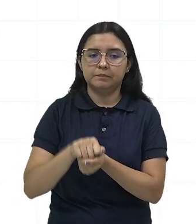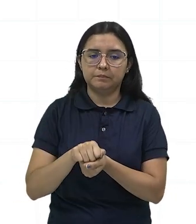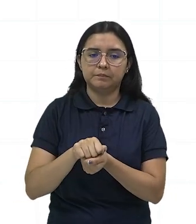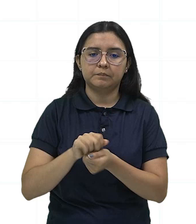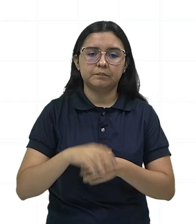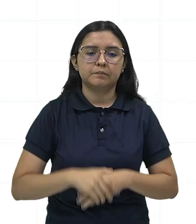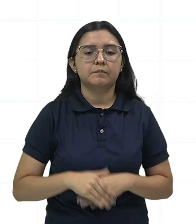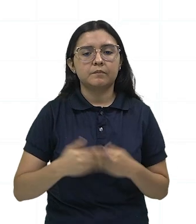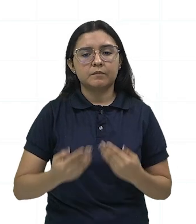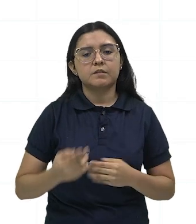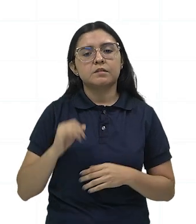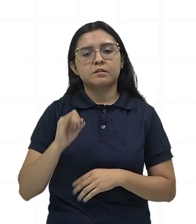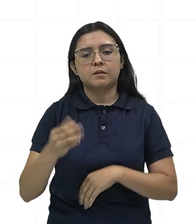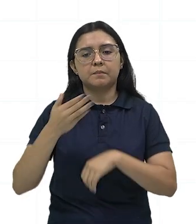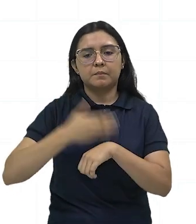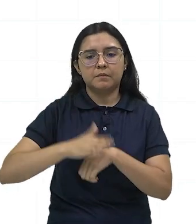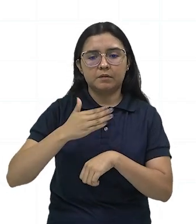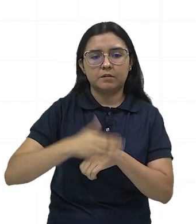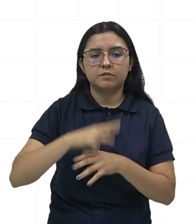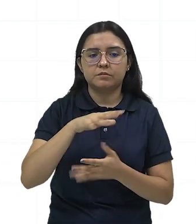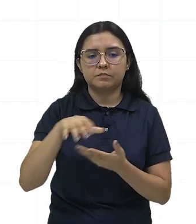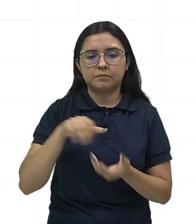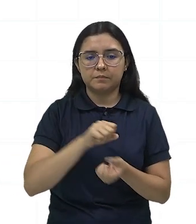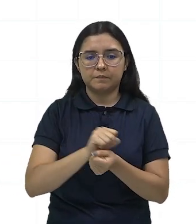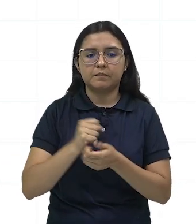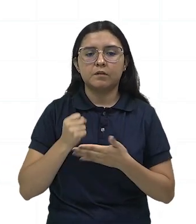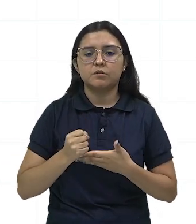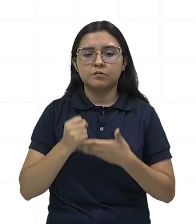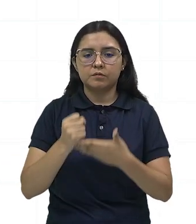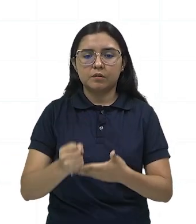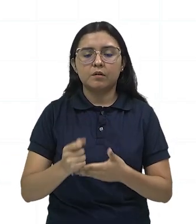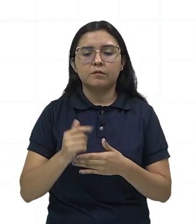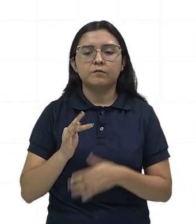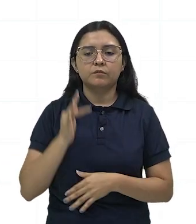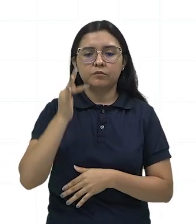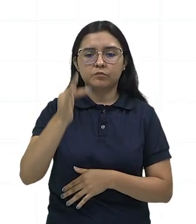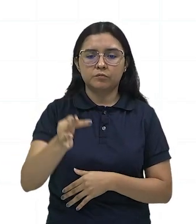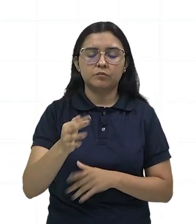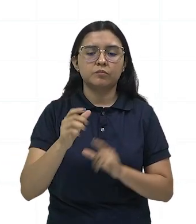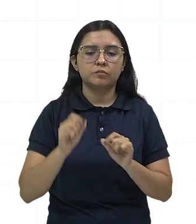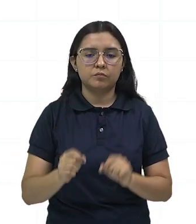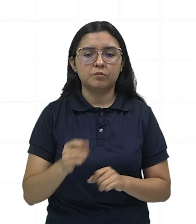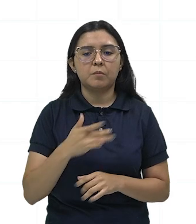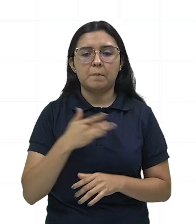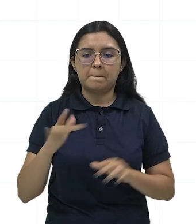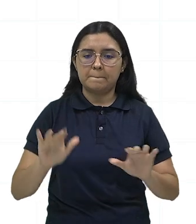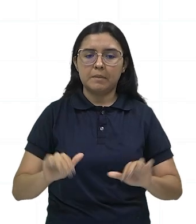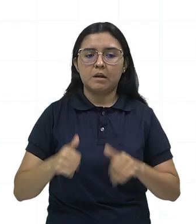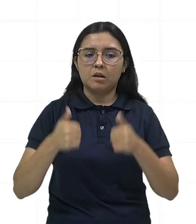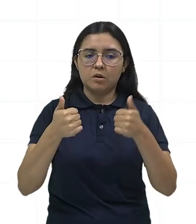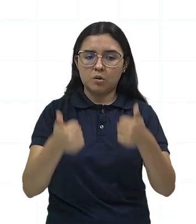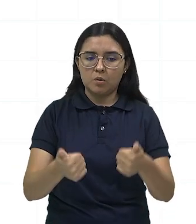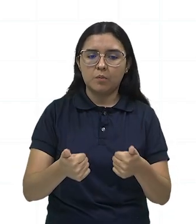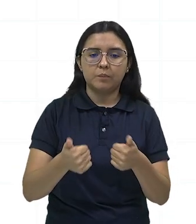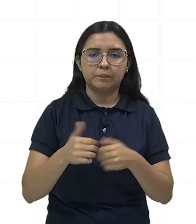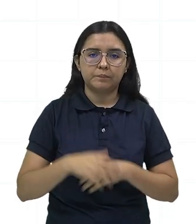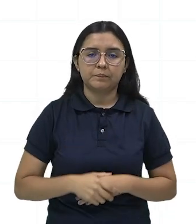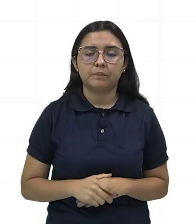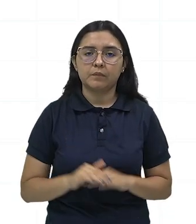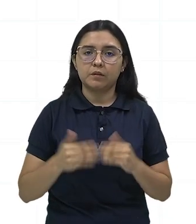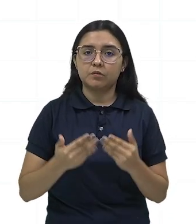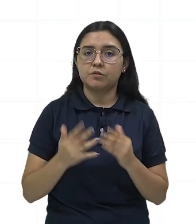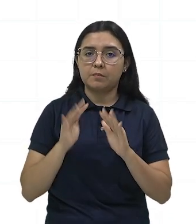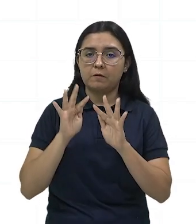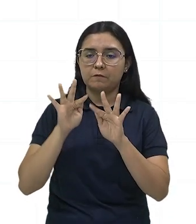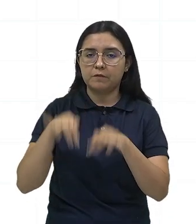planeta. Ao adotarmos práticas sustentáveis, contribuímos para um futuro mais saudável e equilibrado para todos. Isso aí já é para concluir,